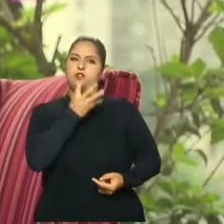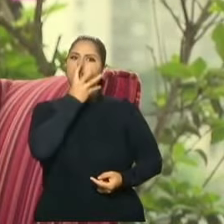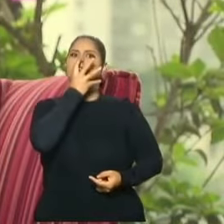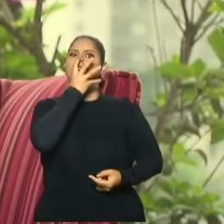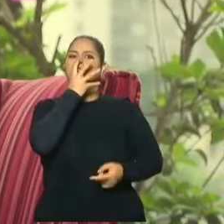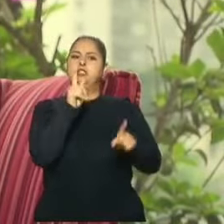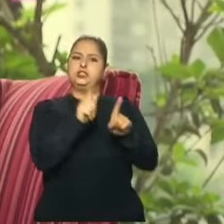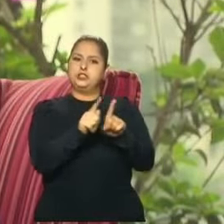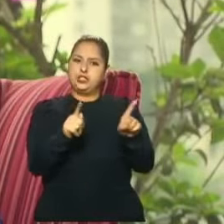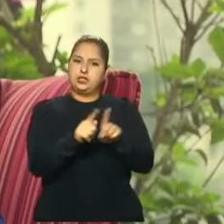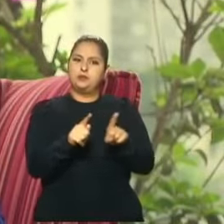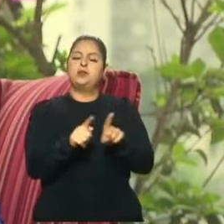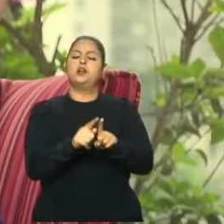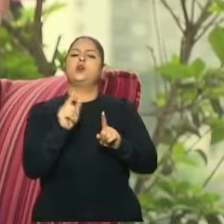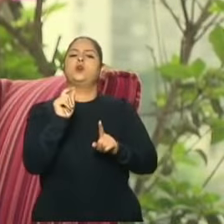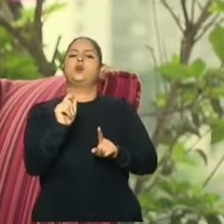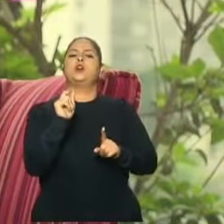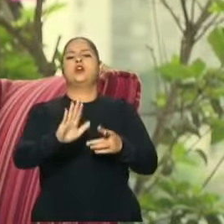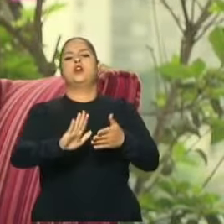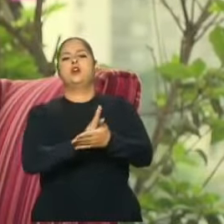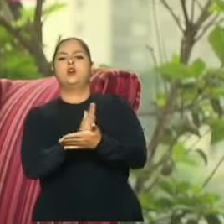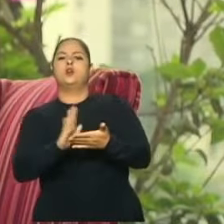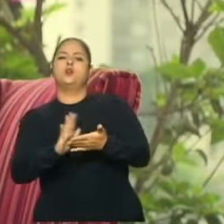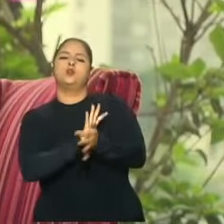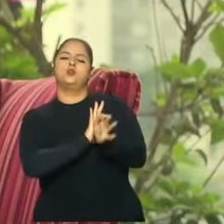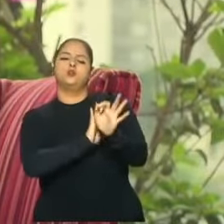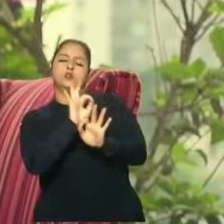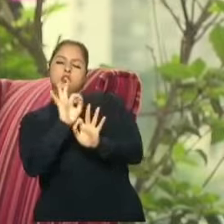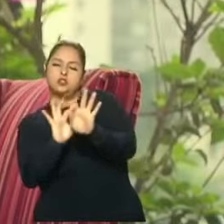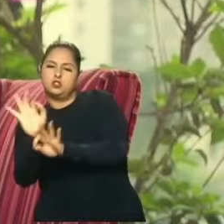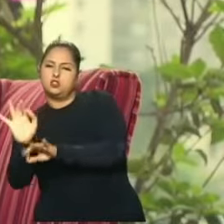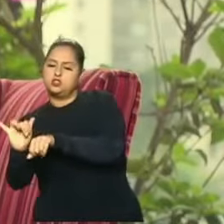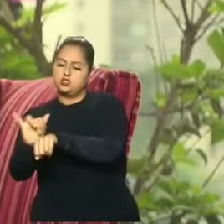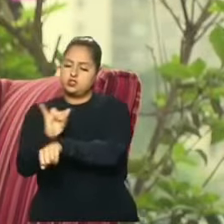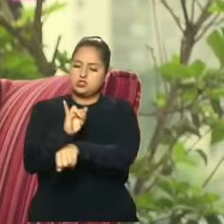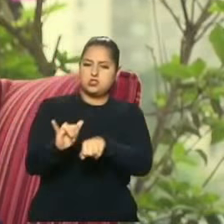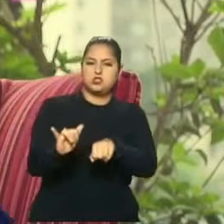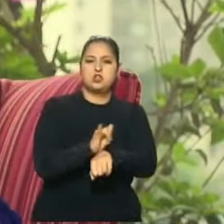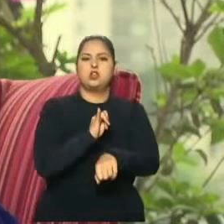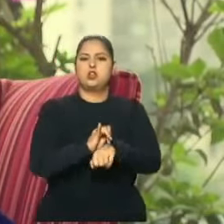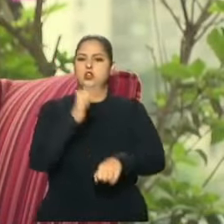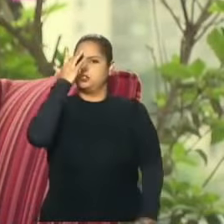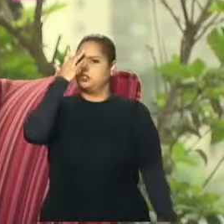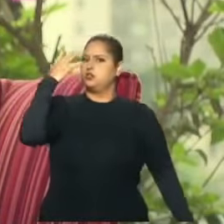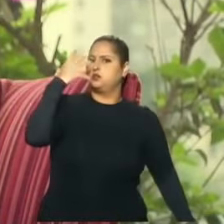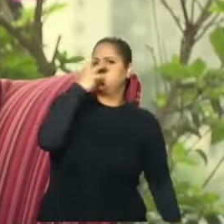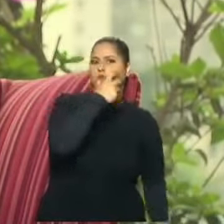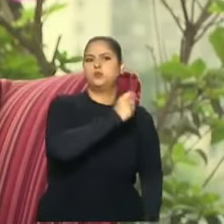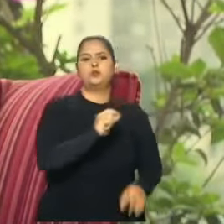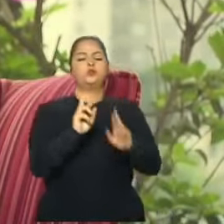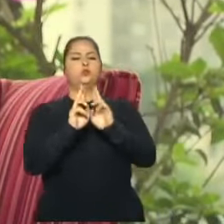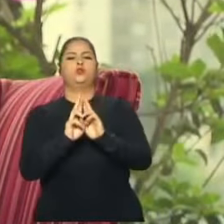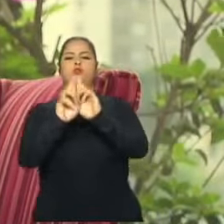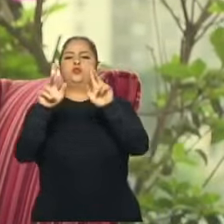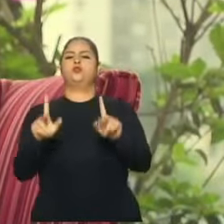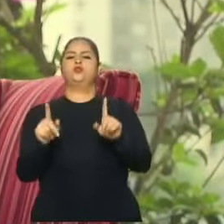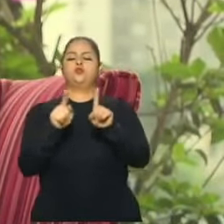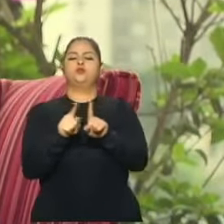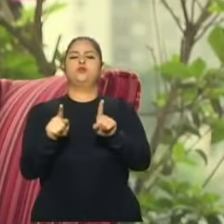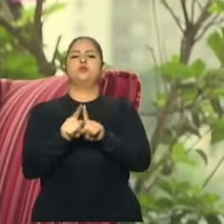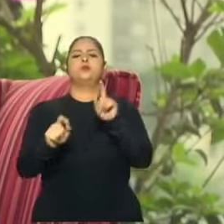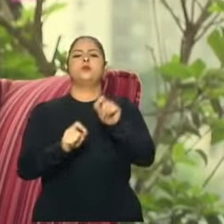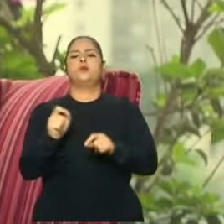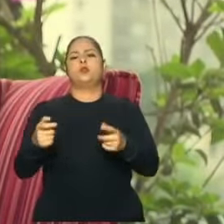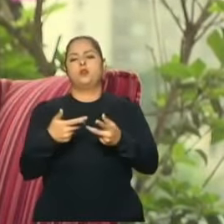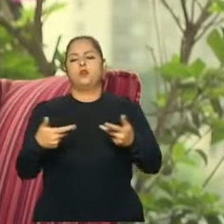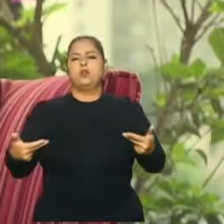também surpresa com alguns arranjos, achei os arranjos bem bonitos, bem diferentes, né? Algumas coisas me